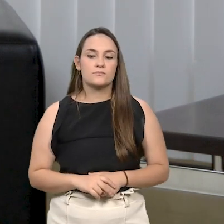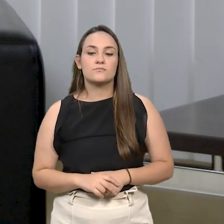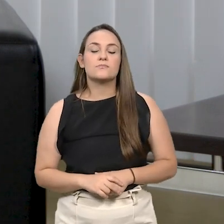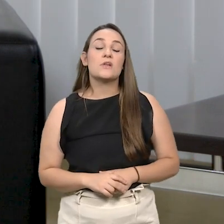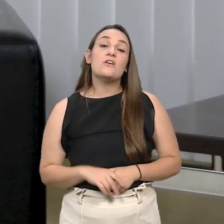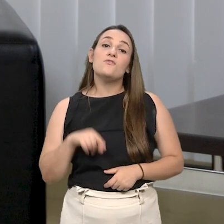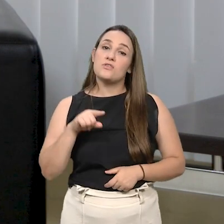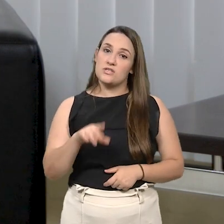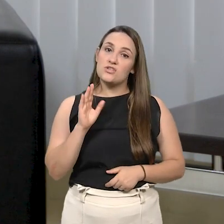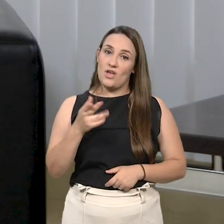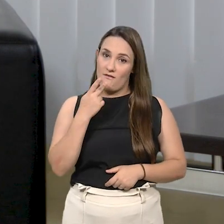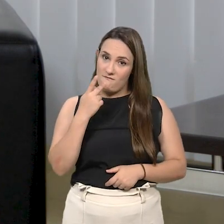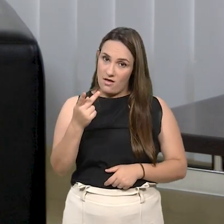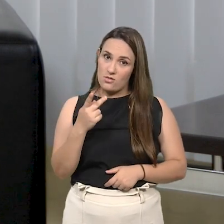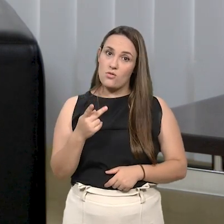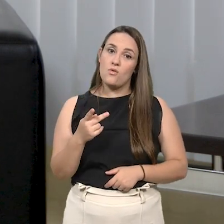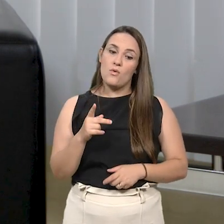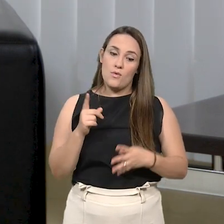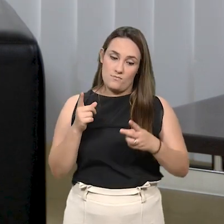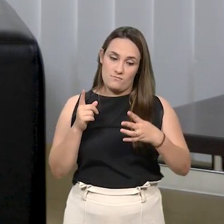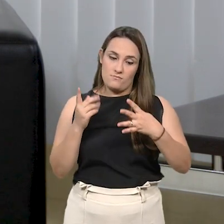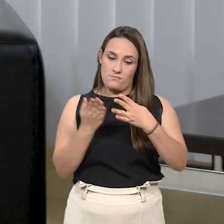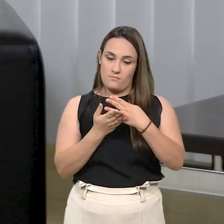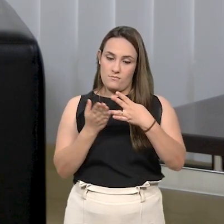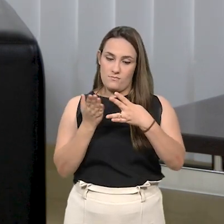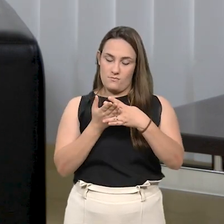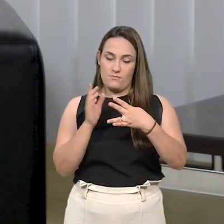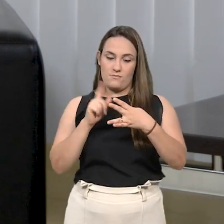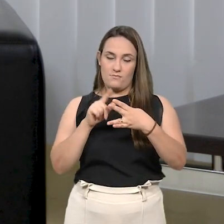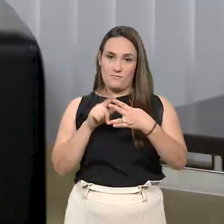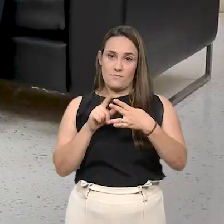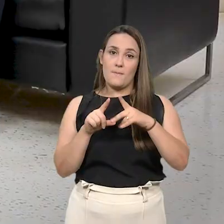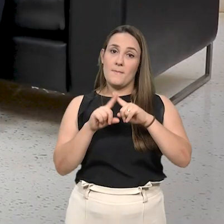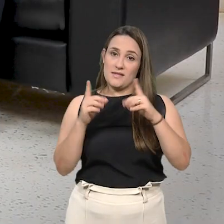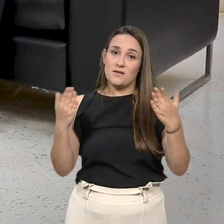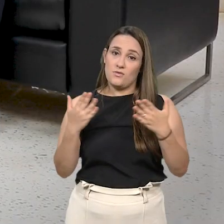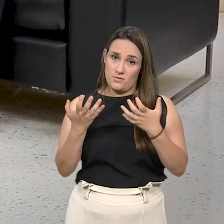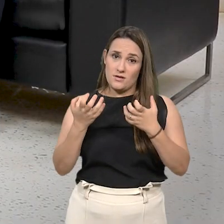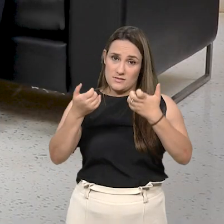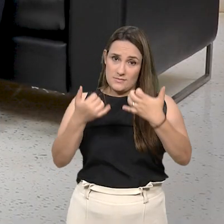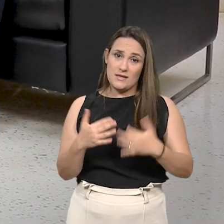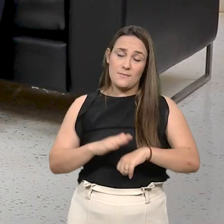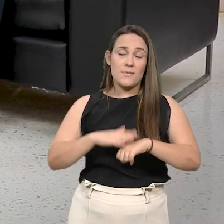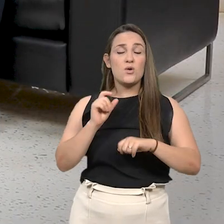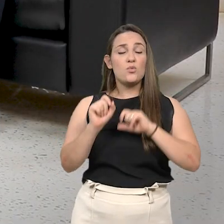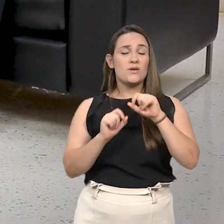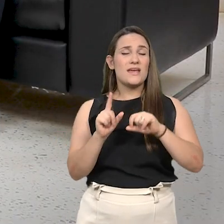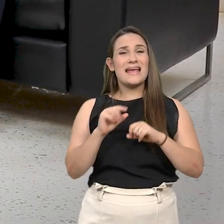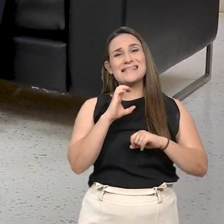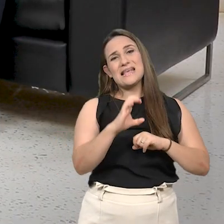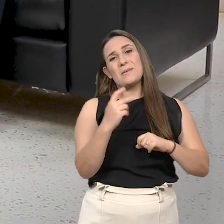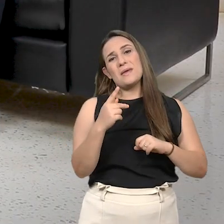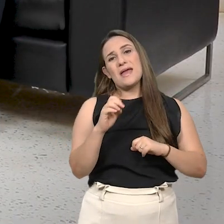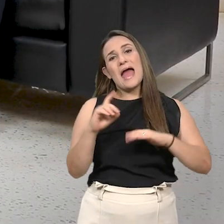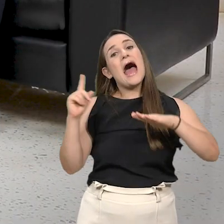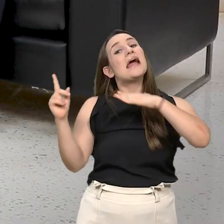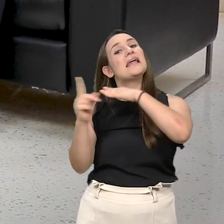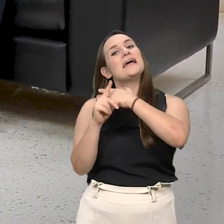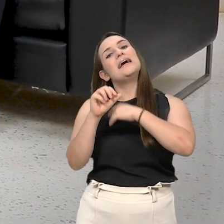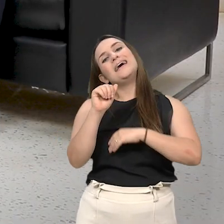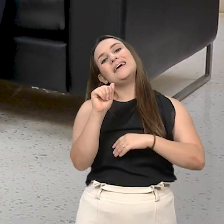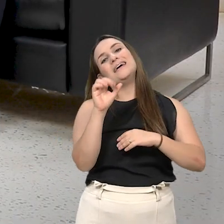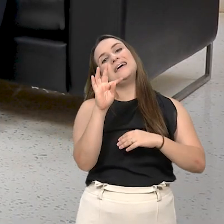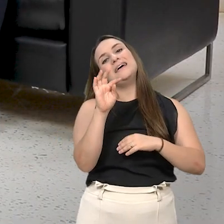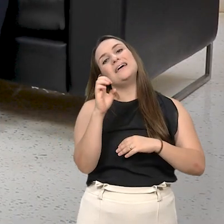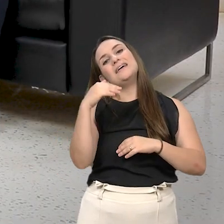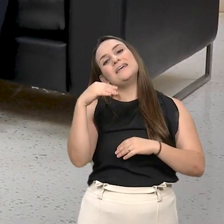dar mais espaço para isso, para esse projeto que é importante, que é o CPE Atende, né? Certo. Então, o CPE Atende foi